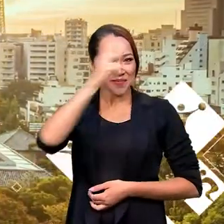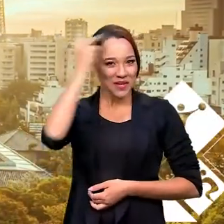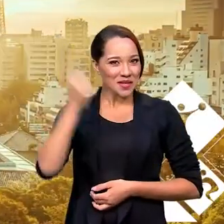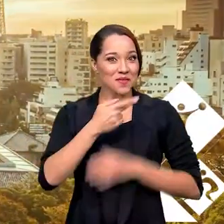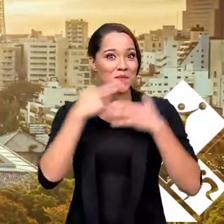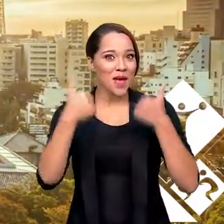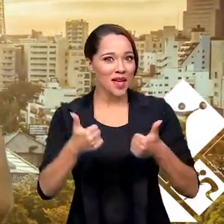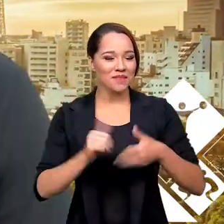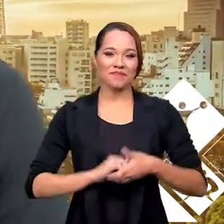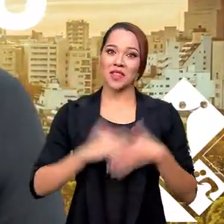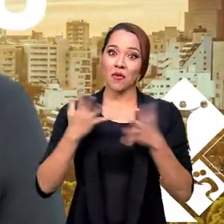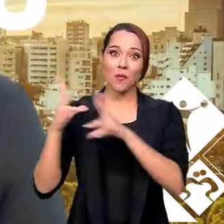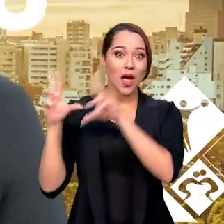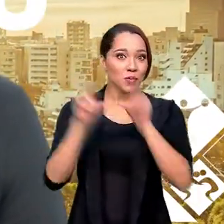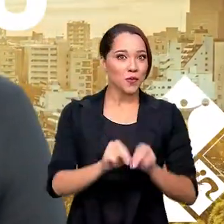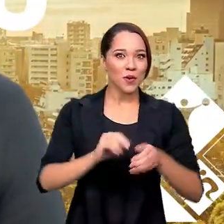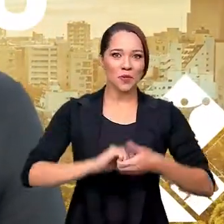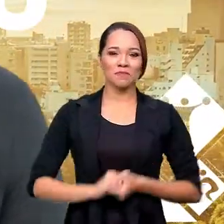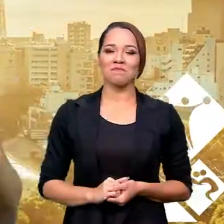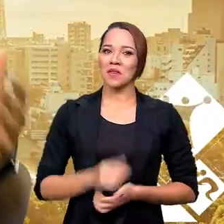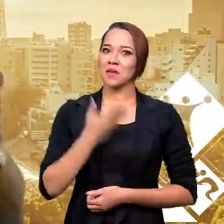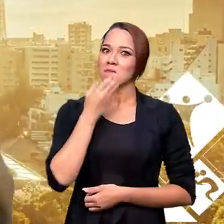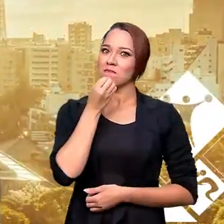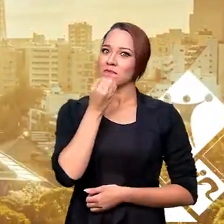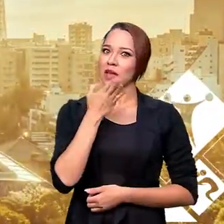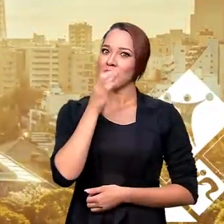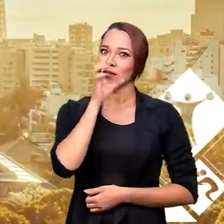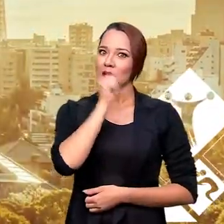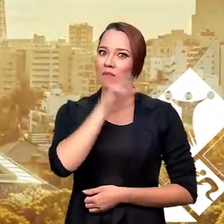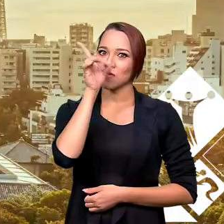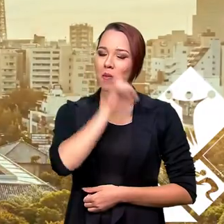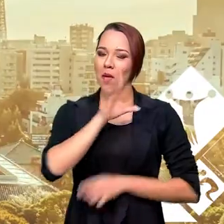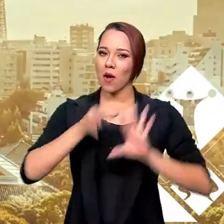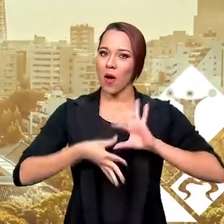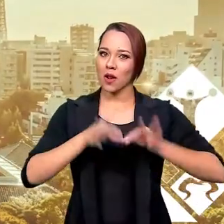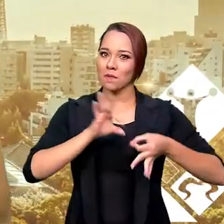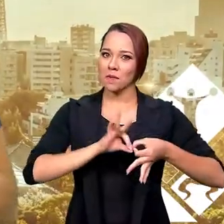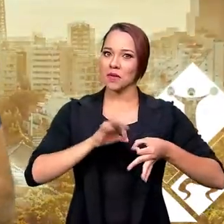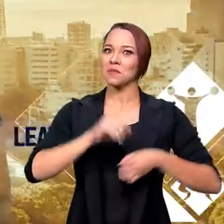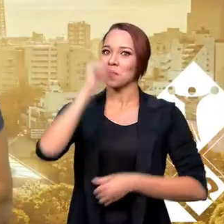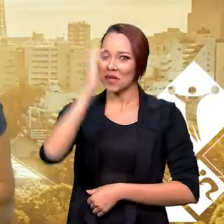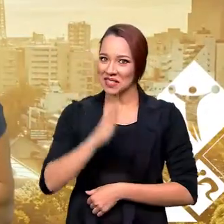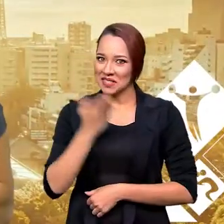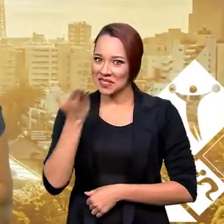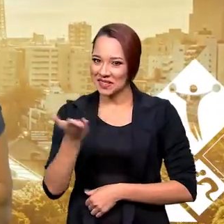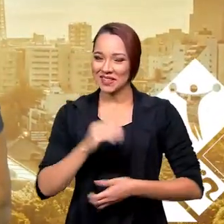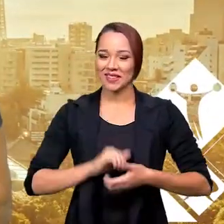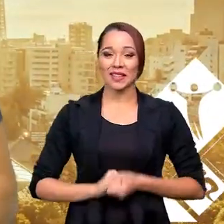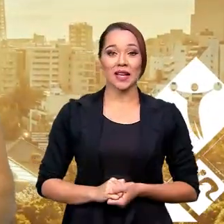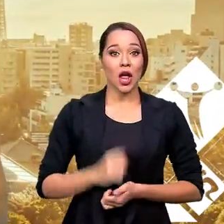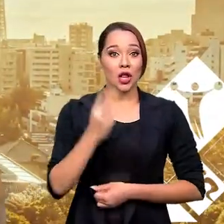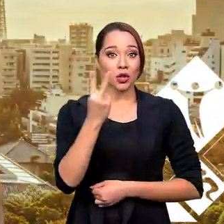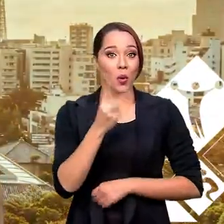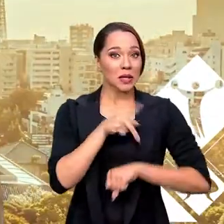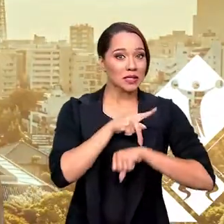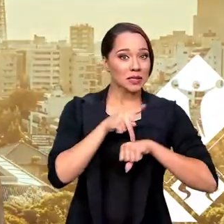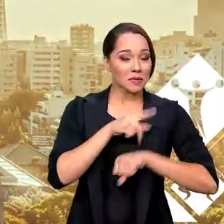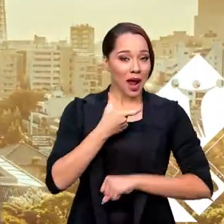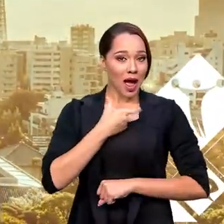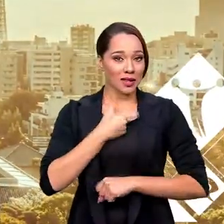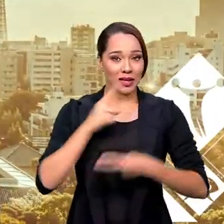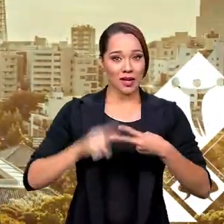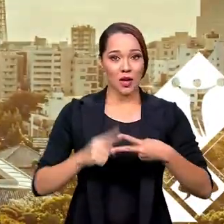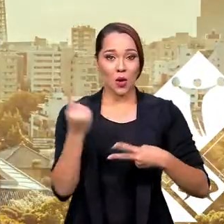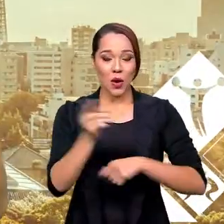Salve, salve, pessoal, beleza? Vamos de resumão? E que belo fim de semana olímpico para o Brasil, hein? Duas medalhas de